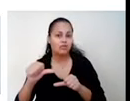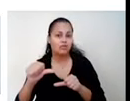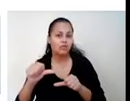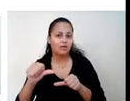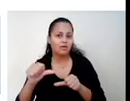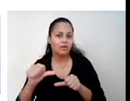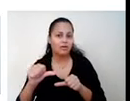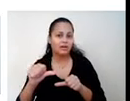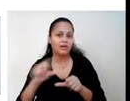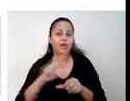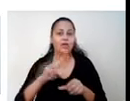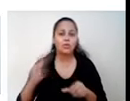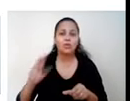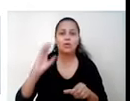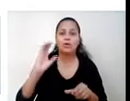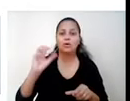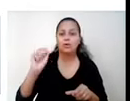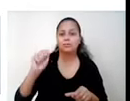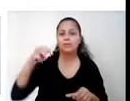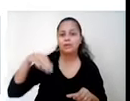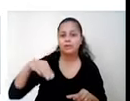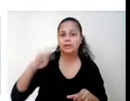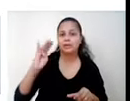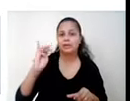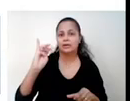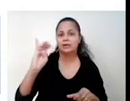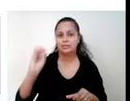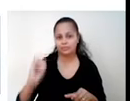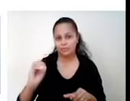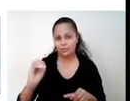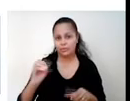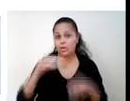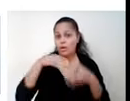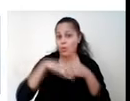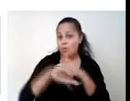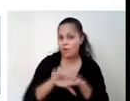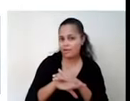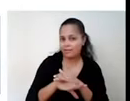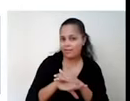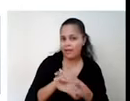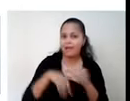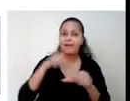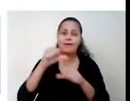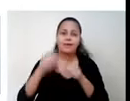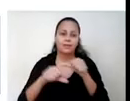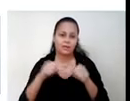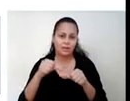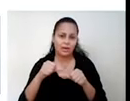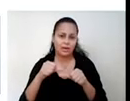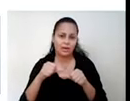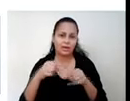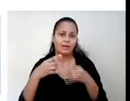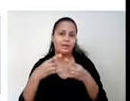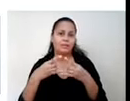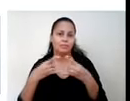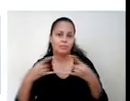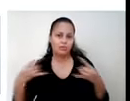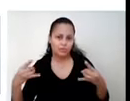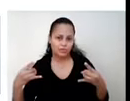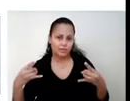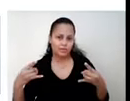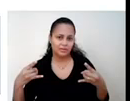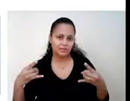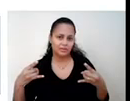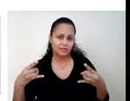moedas era chamada de câmbio. Guardar as moedas, trocá-las por cheques e letras de câmbio